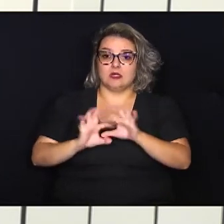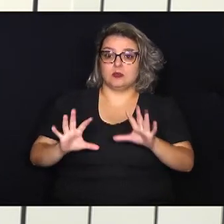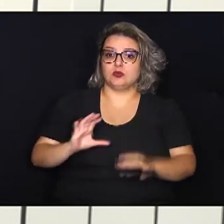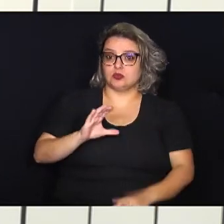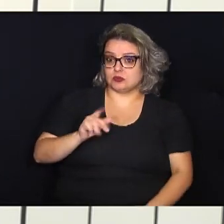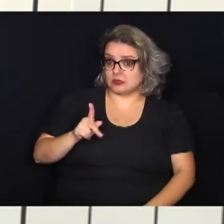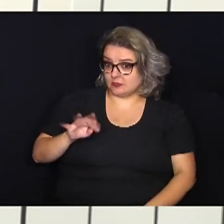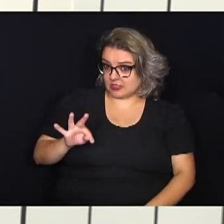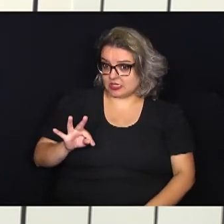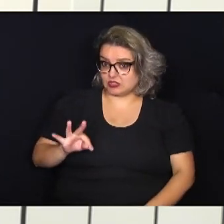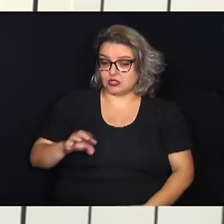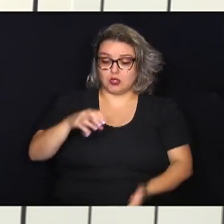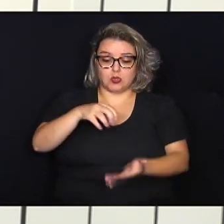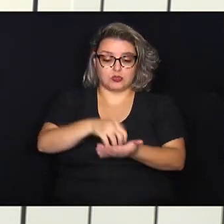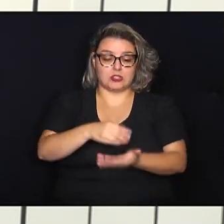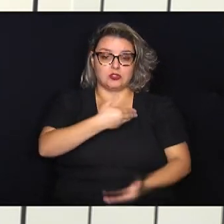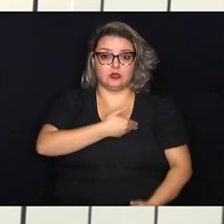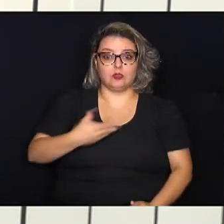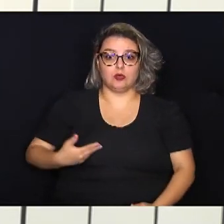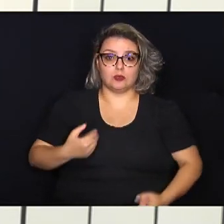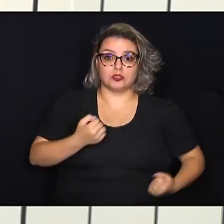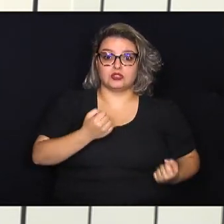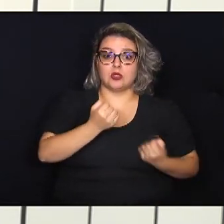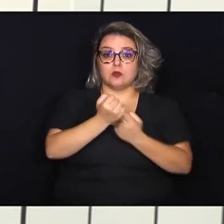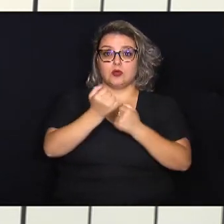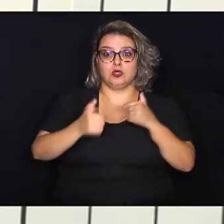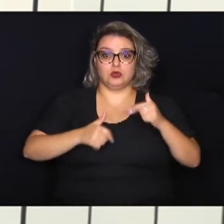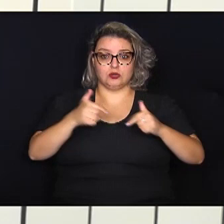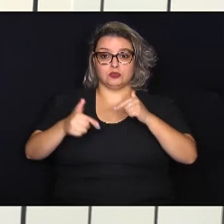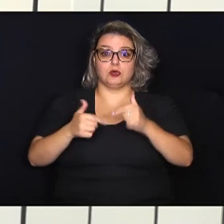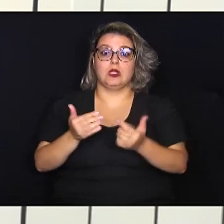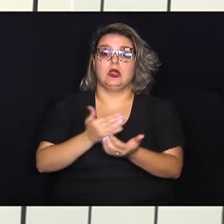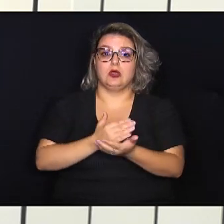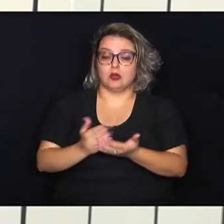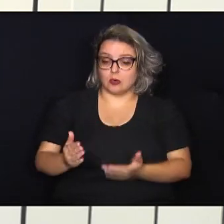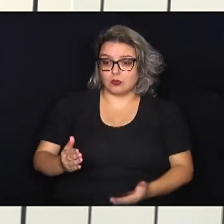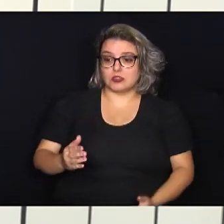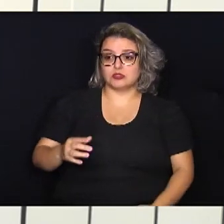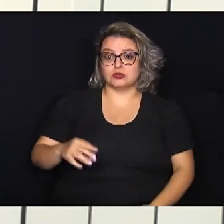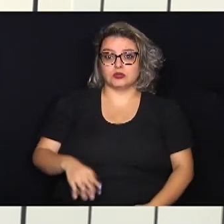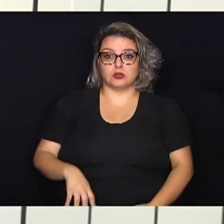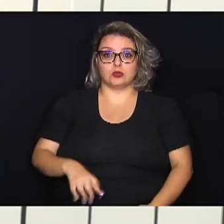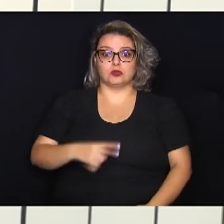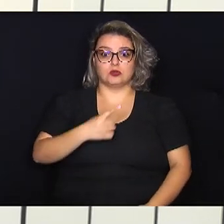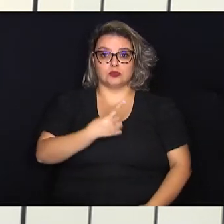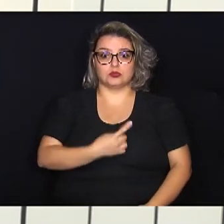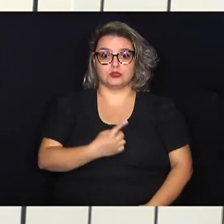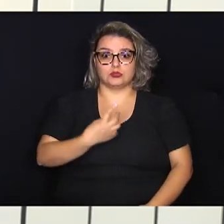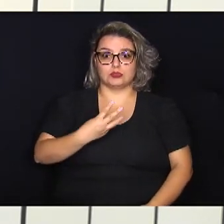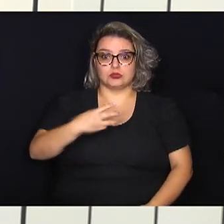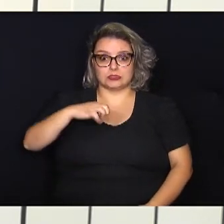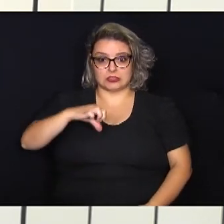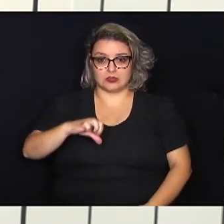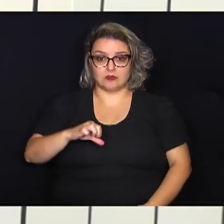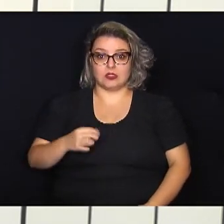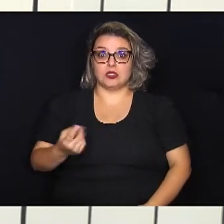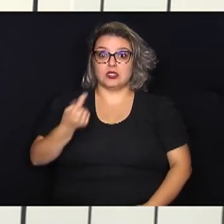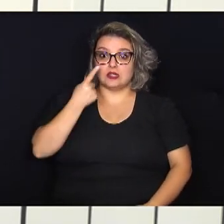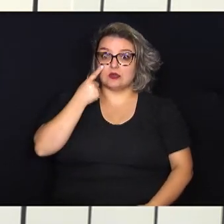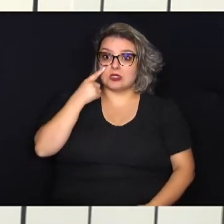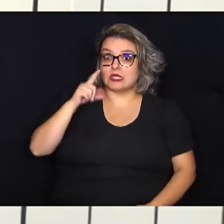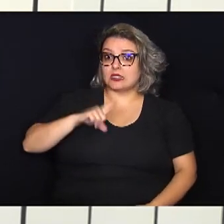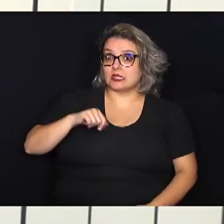CEPAT, o Centro Público de Apoio ao Trabalhador, que começou o dia com 139 e agora há pouco eu já conferi, tem mais